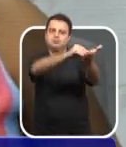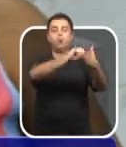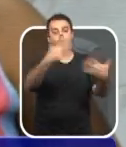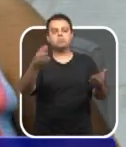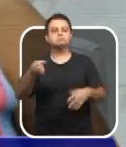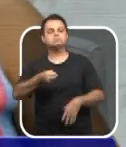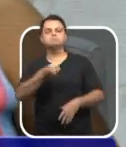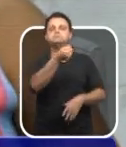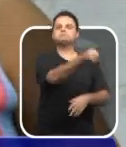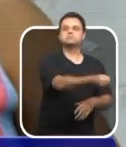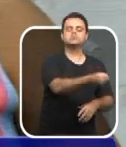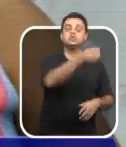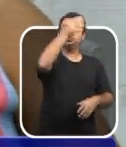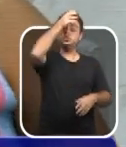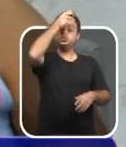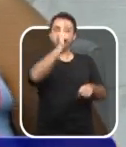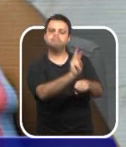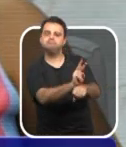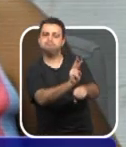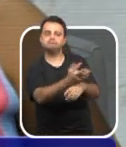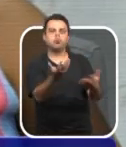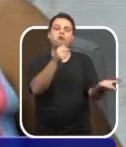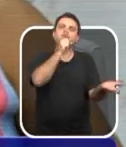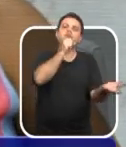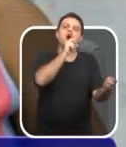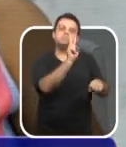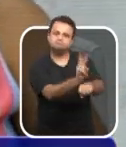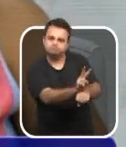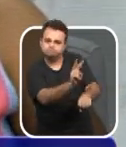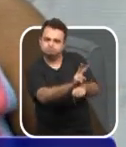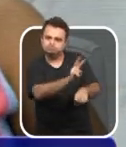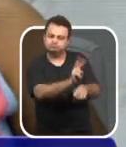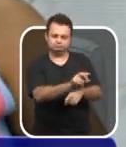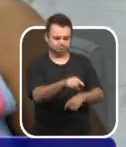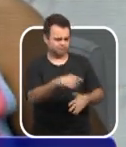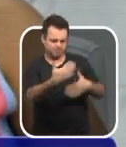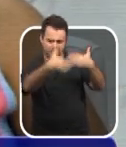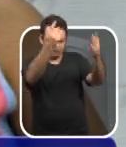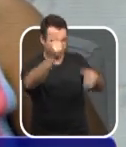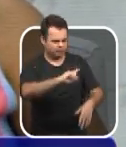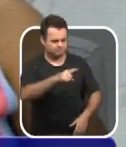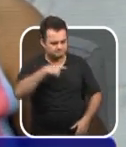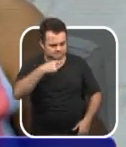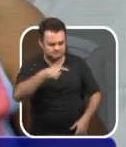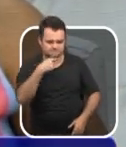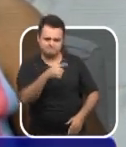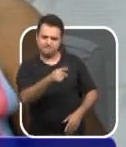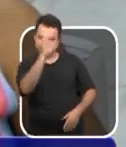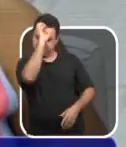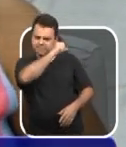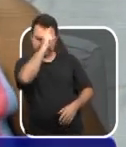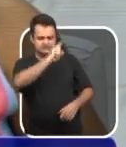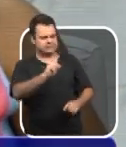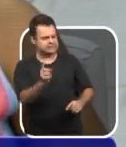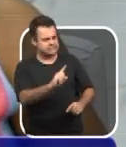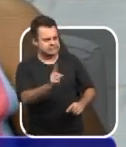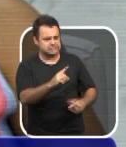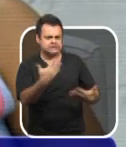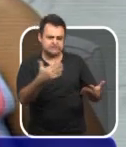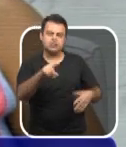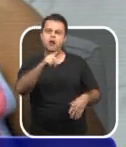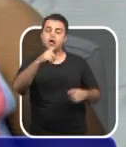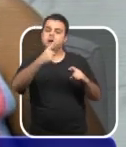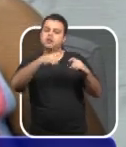uma tia. A criança não está conseguindo desenvolver. Às vezes a escola sinaliza que precisa procurar